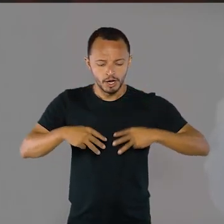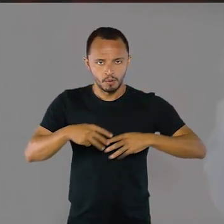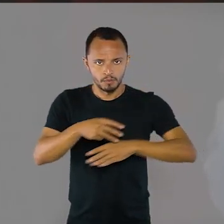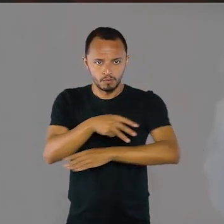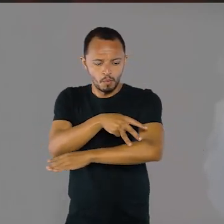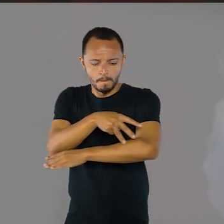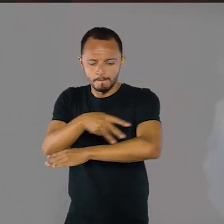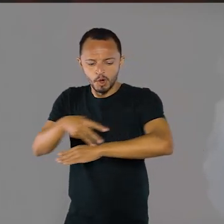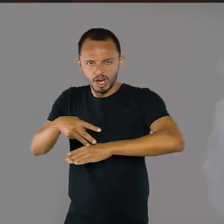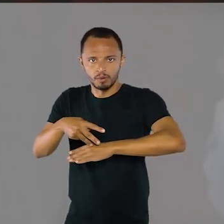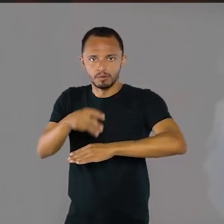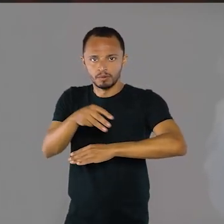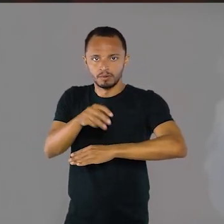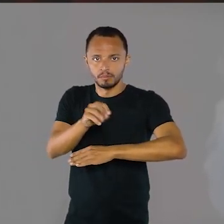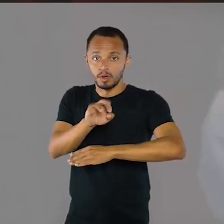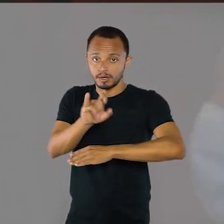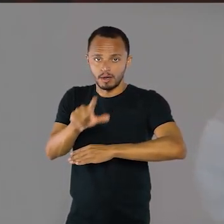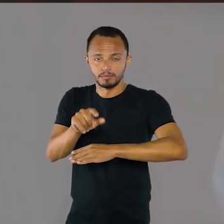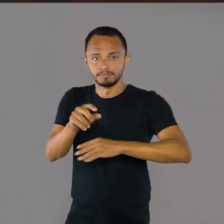difícil